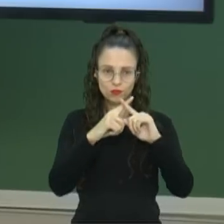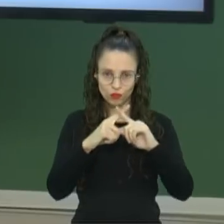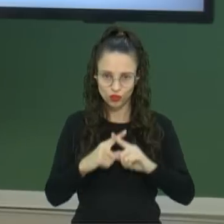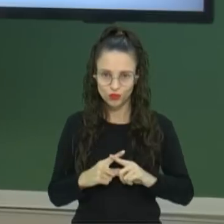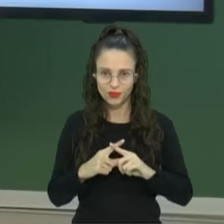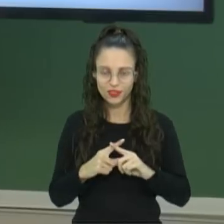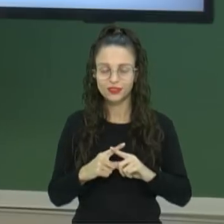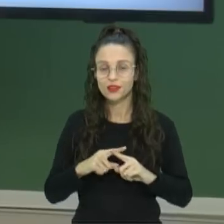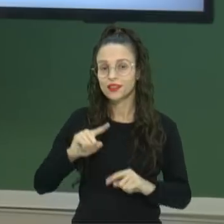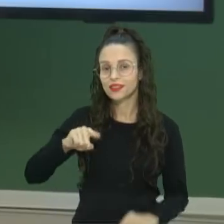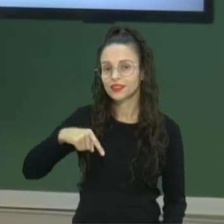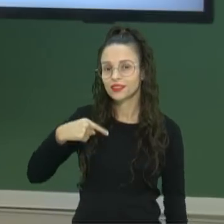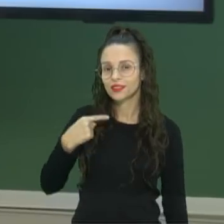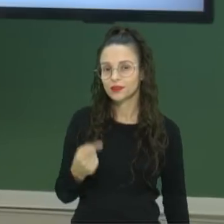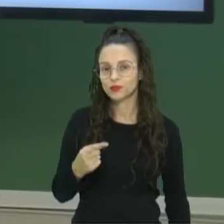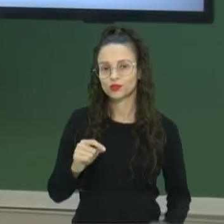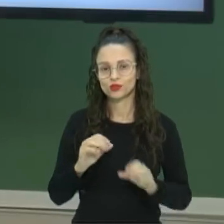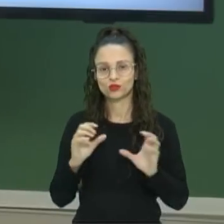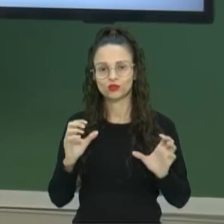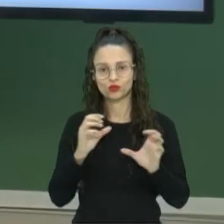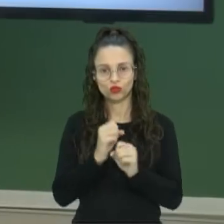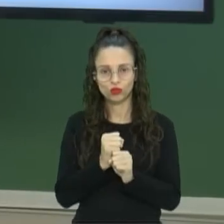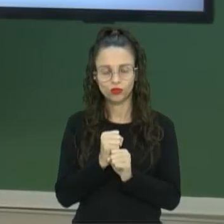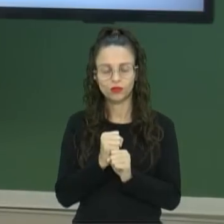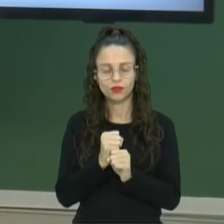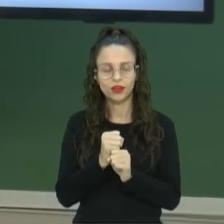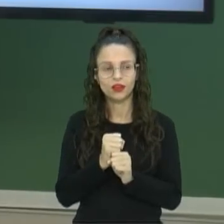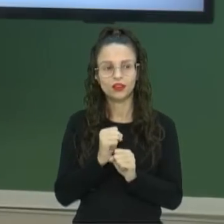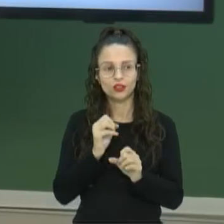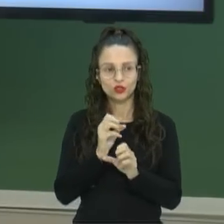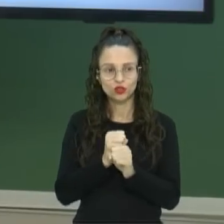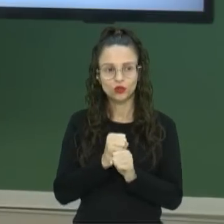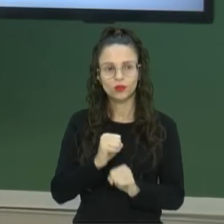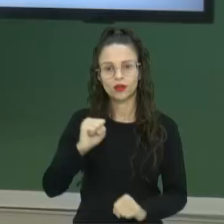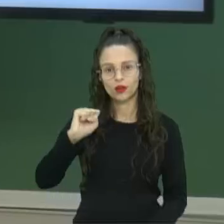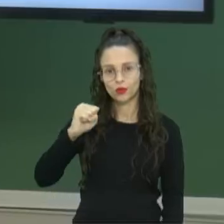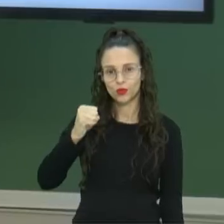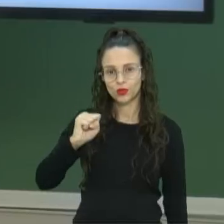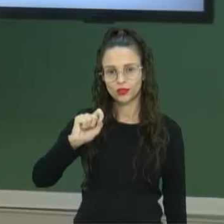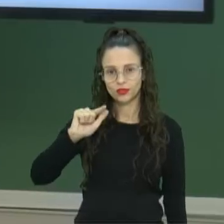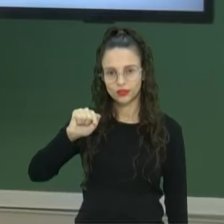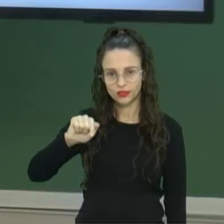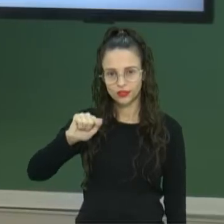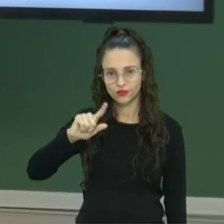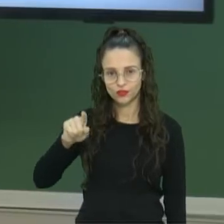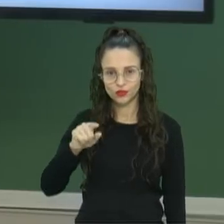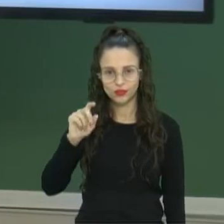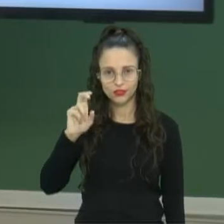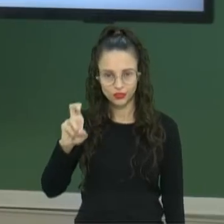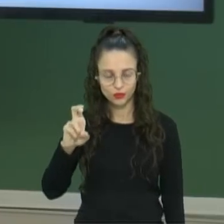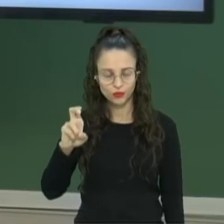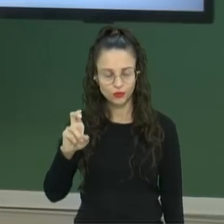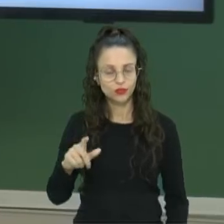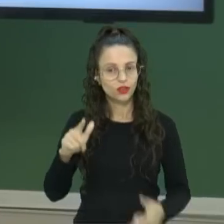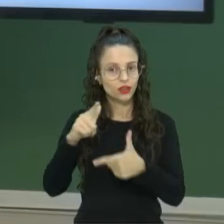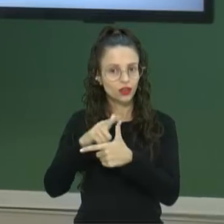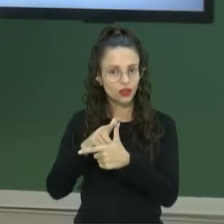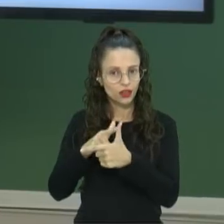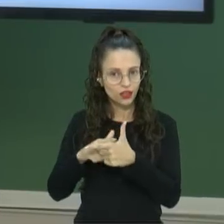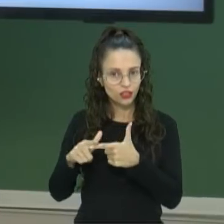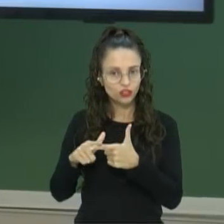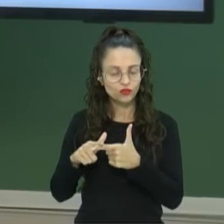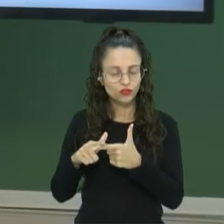multiplicações e depois faz a soma. Então, a soma deu 87,5. E a gente divide pela soma